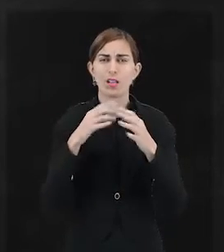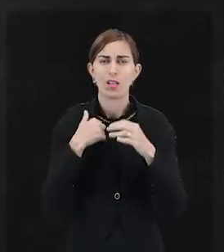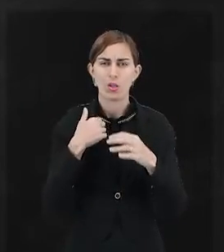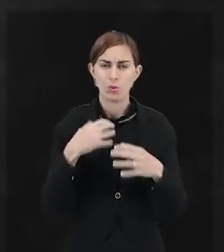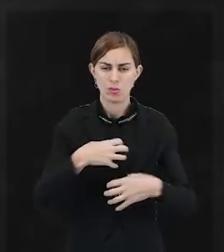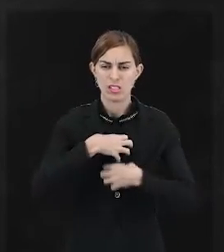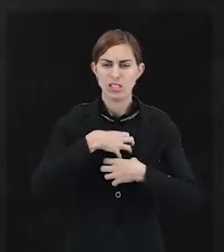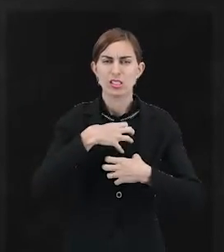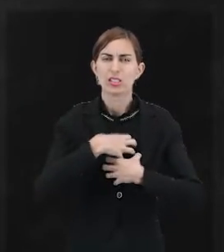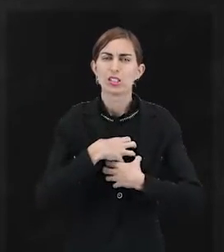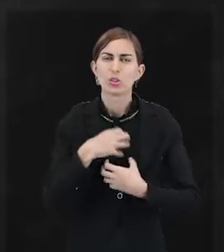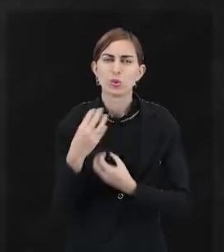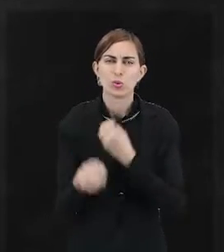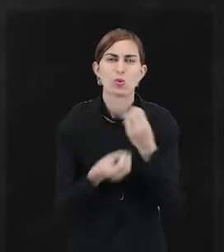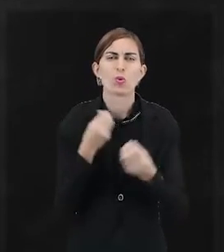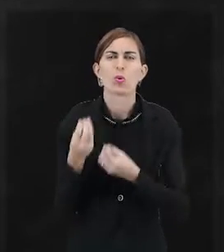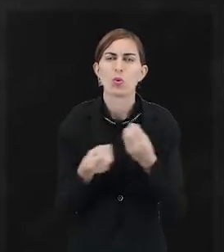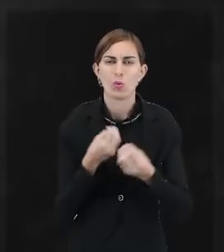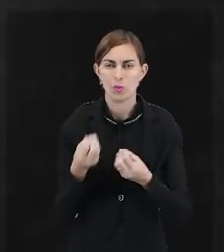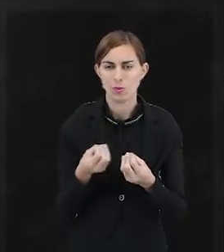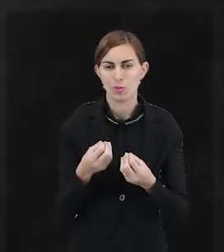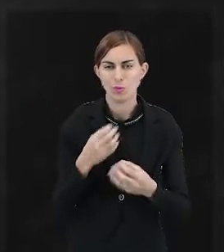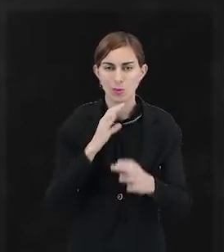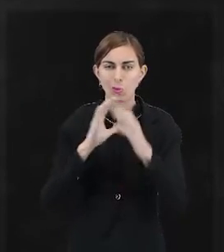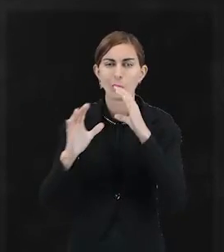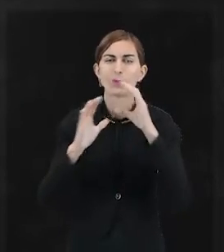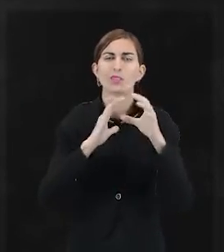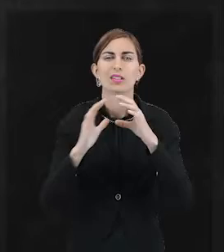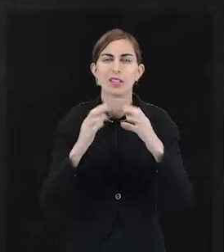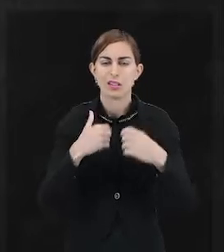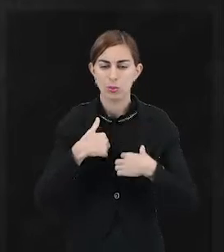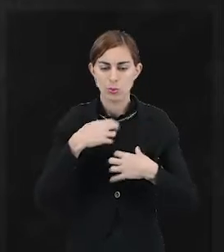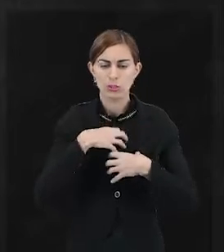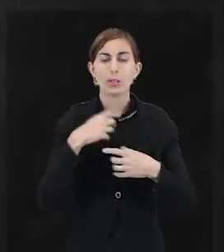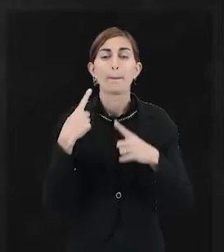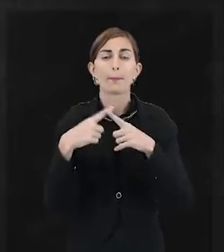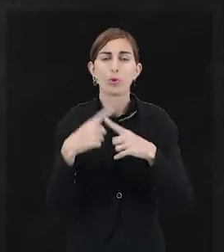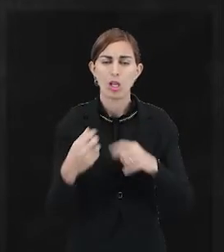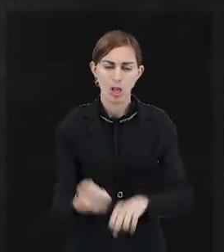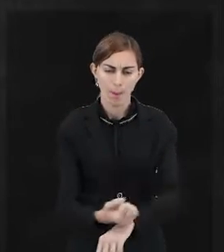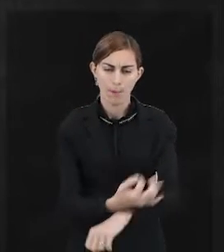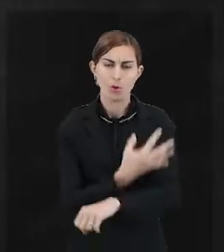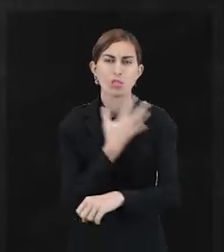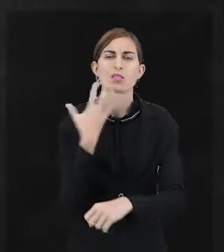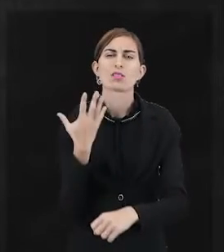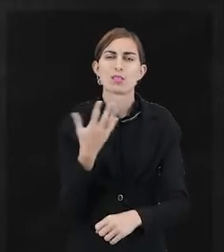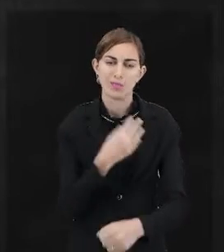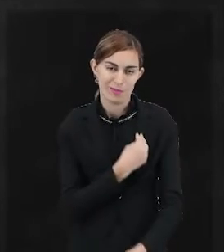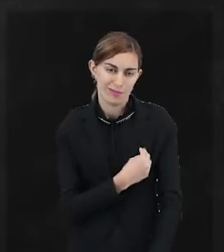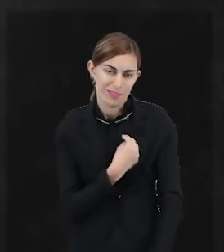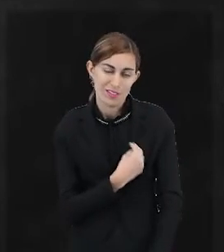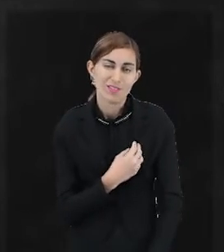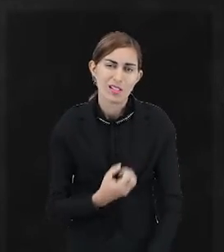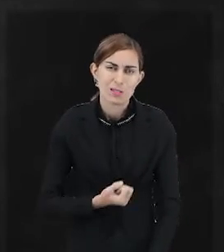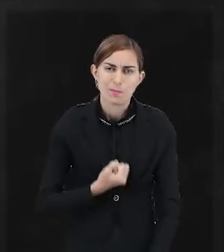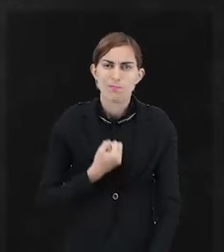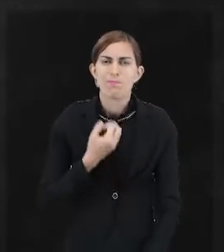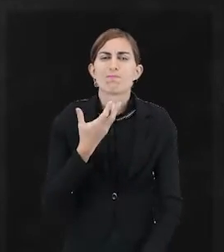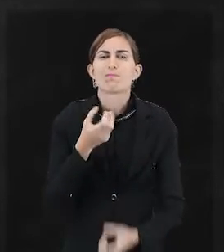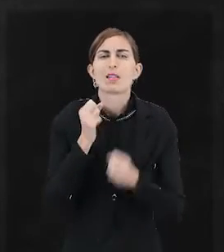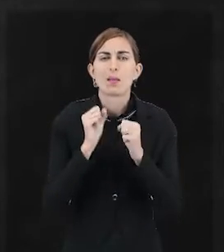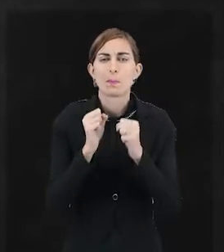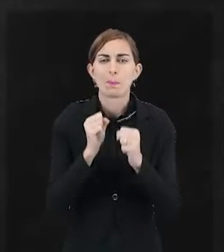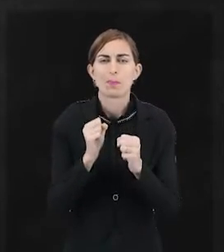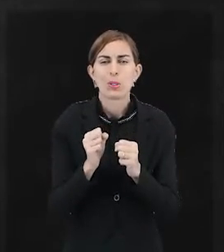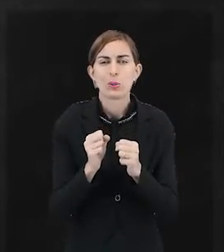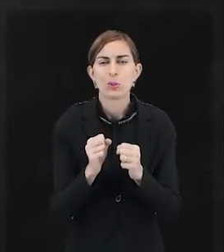gente está se sentindo no momento em que a gente está se comunicando. Porque as emoções ou a vivência de uma determinada emoção, ela